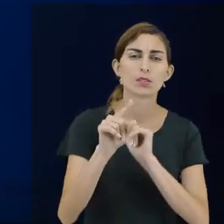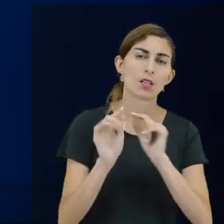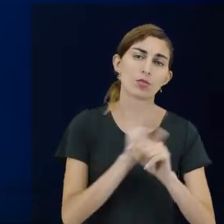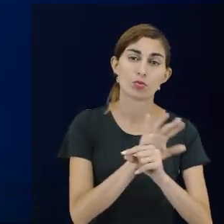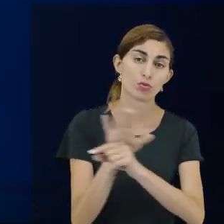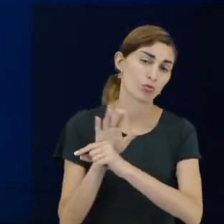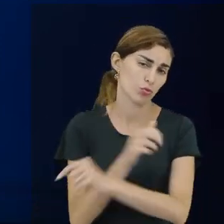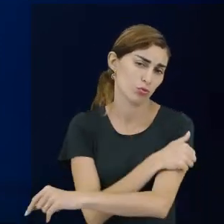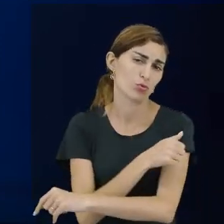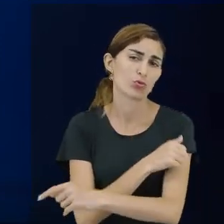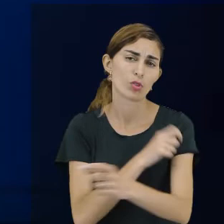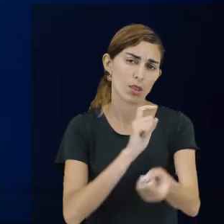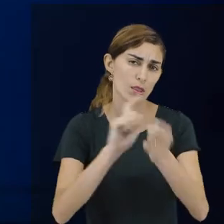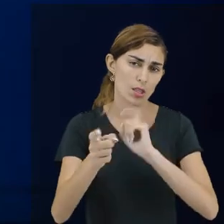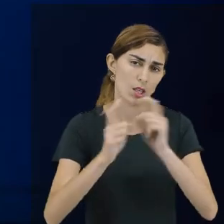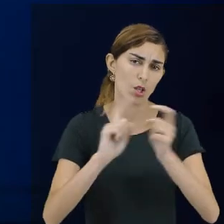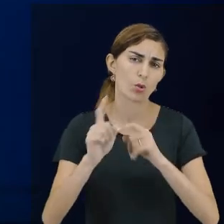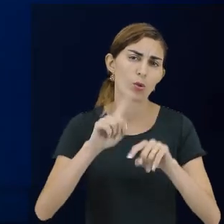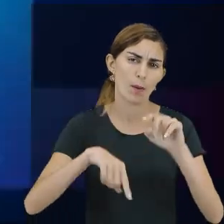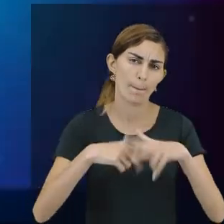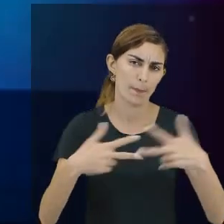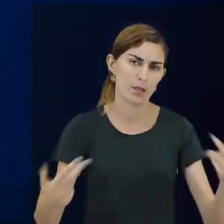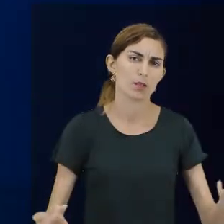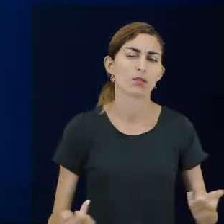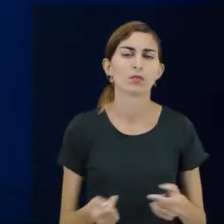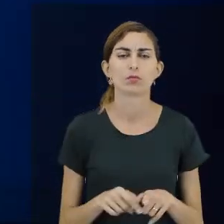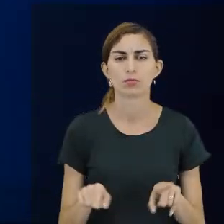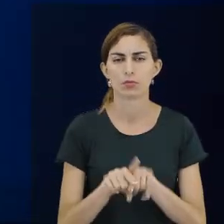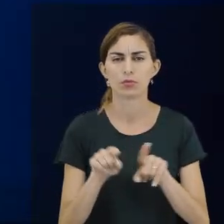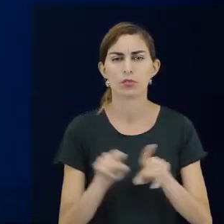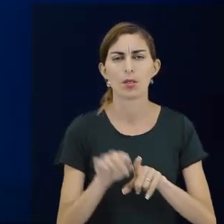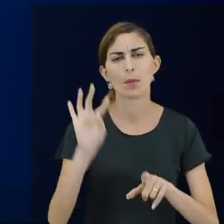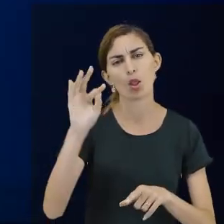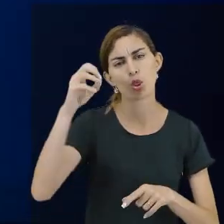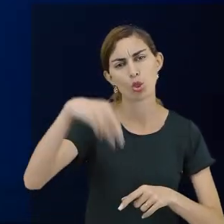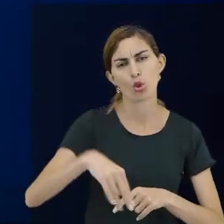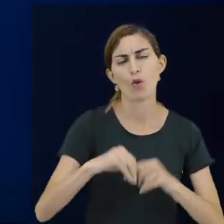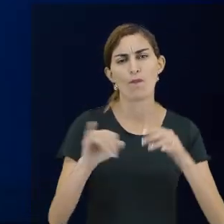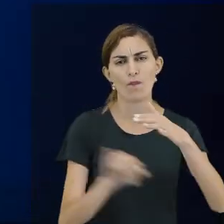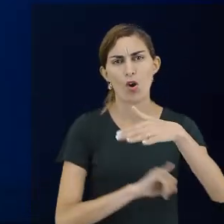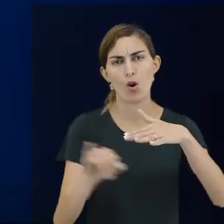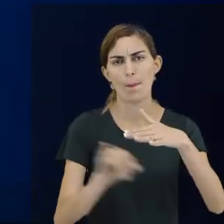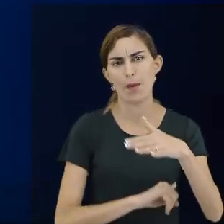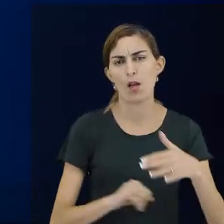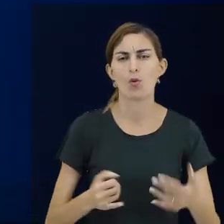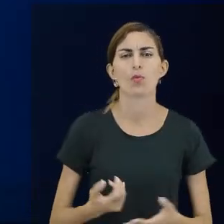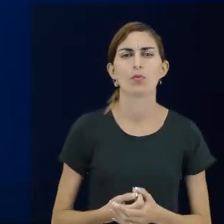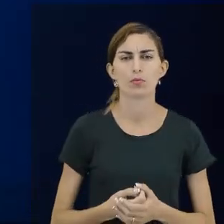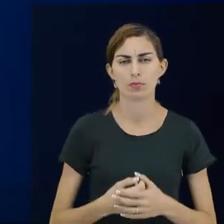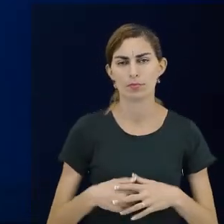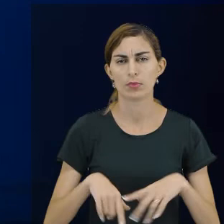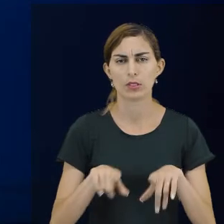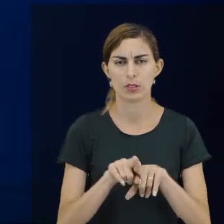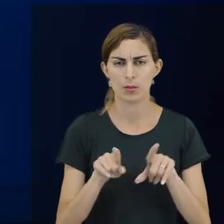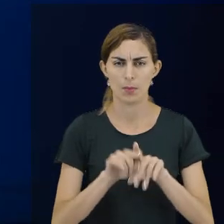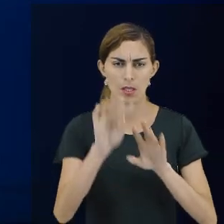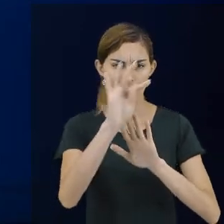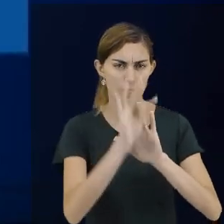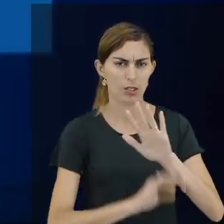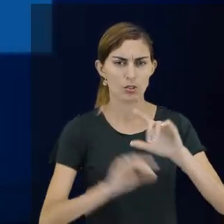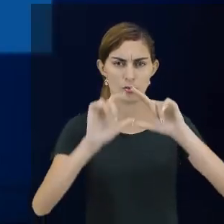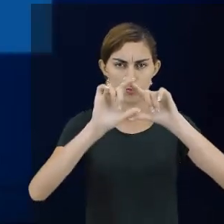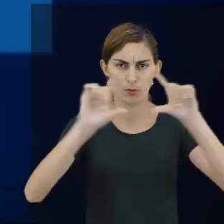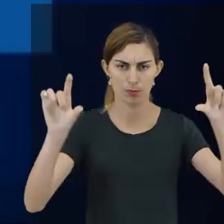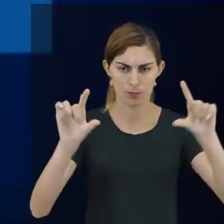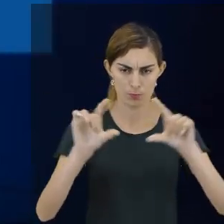Isso ajuda o estudante a dialogar com o material. Adote um tom informal, mas sem ser apelativo. Quebre o texto